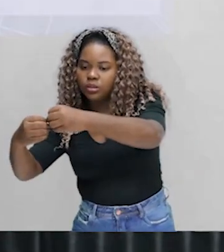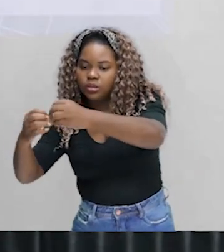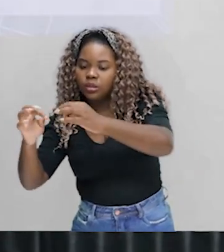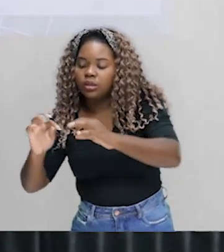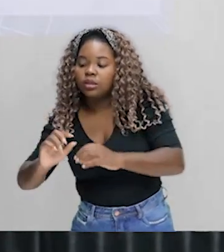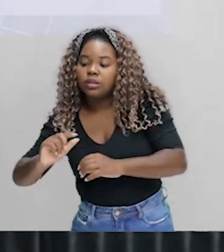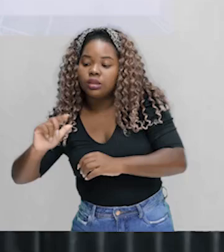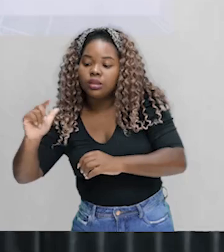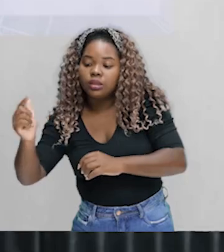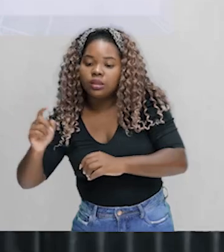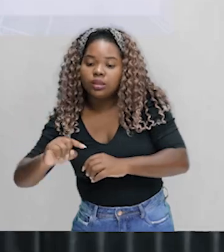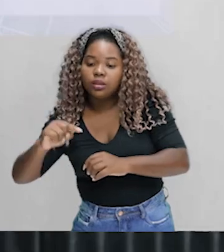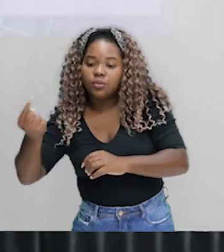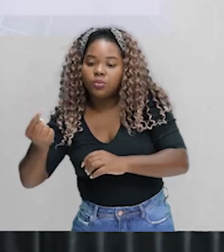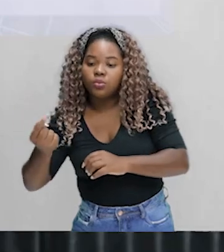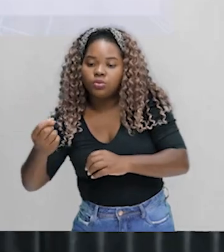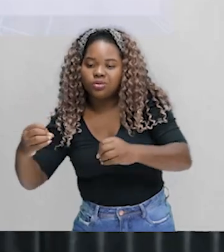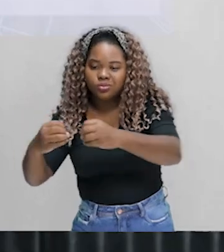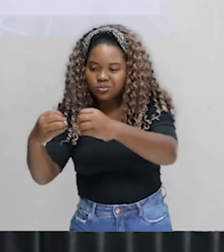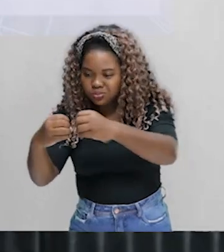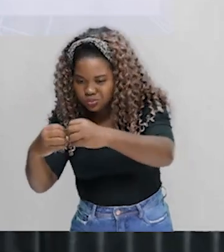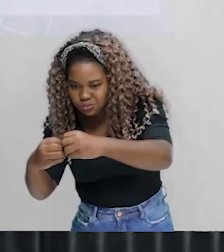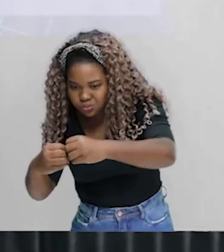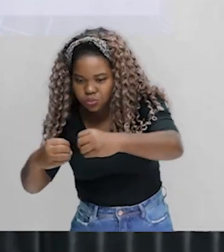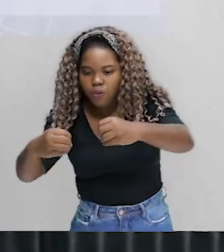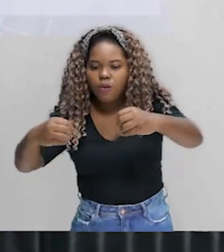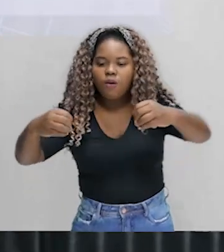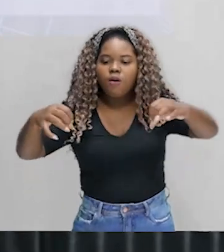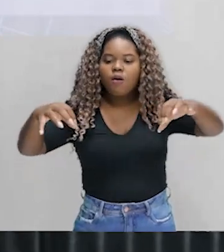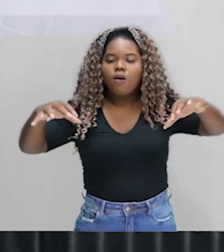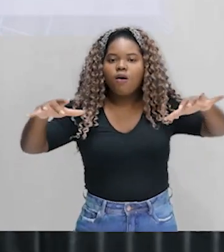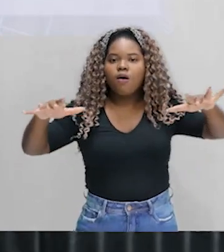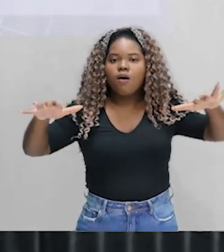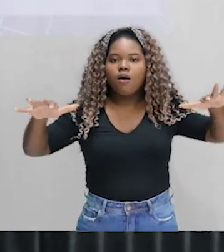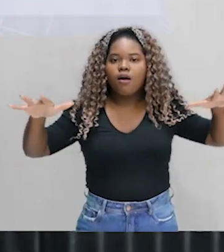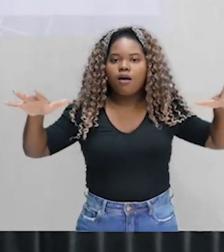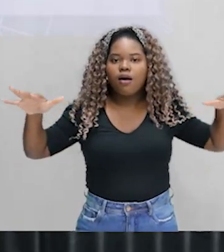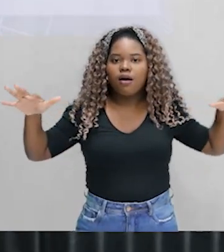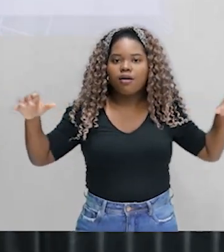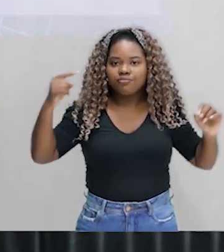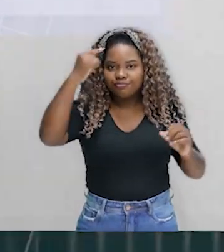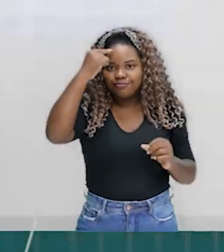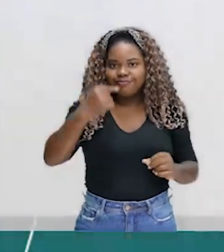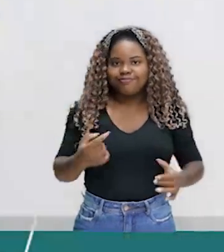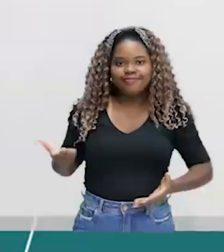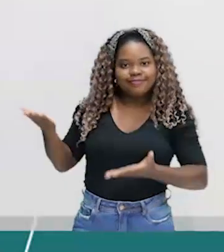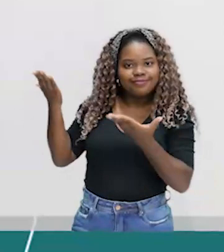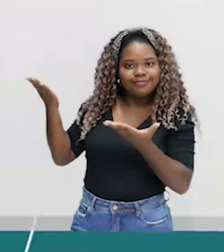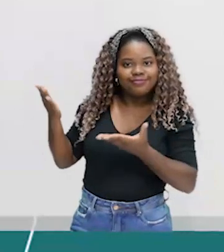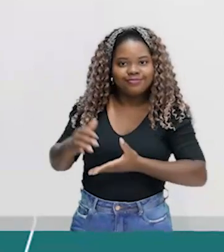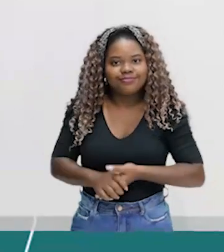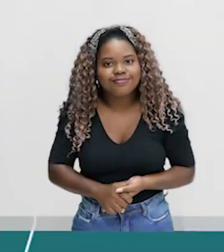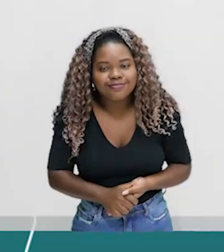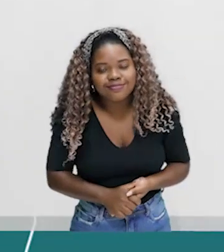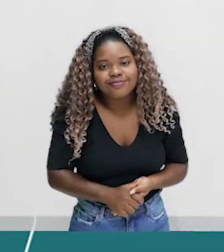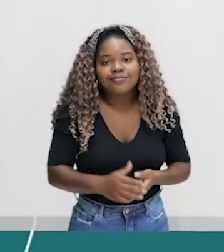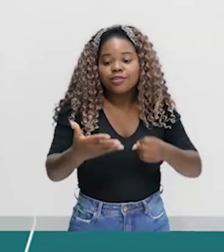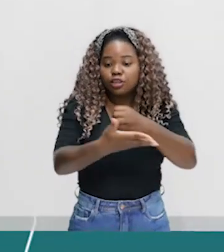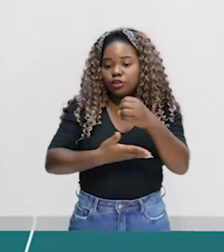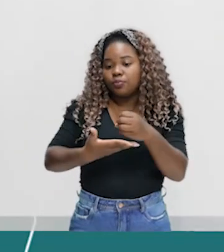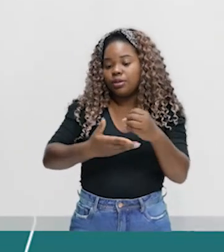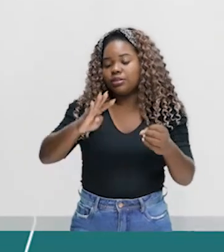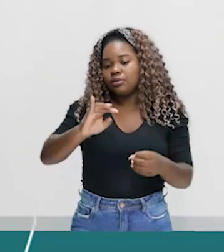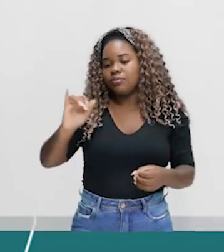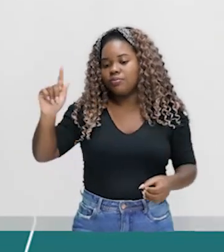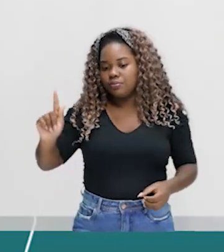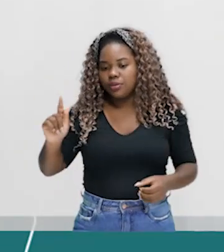coisas puderam sofrer uma grande expansão, tá? Que é justamente o que baseia a teoria do Big Bang. O universo teria começado